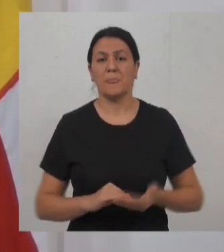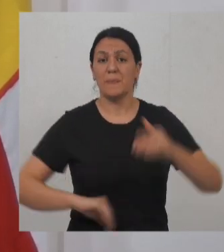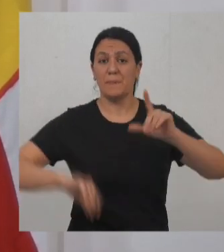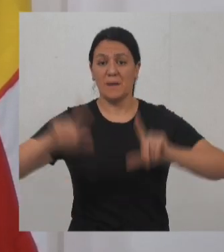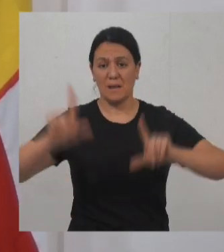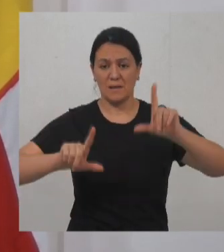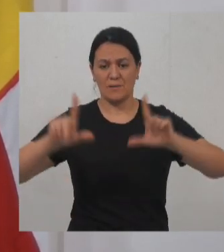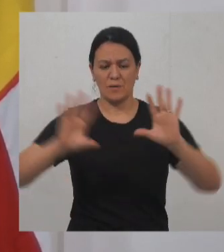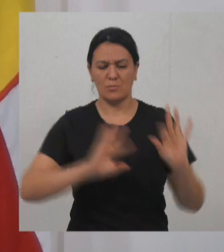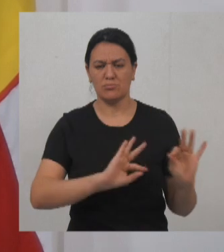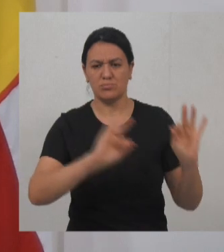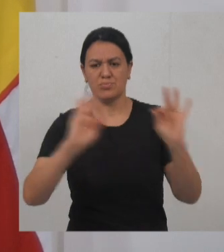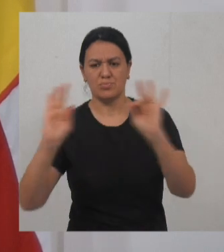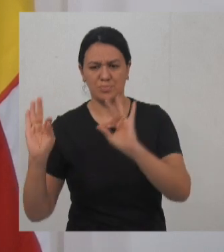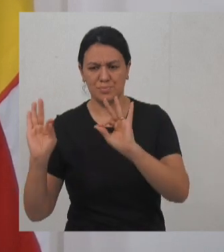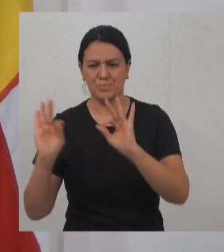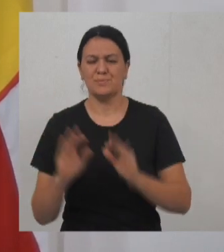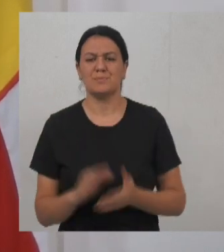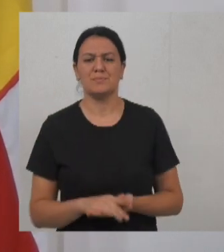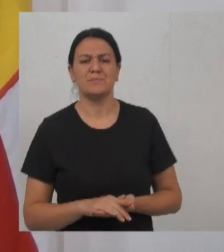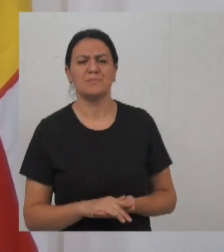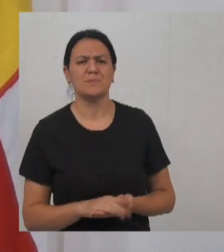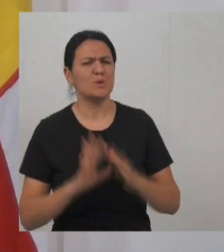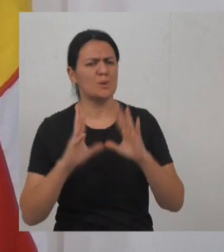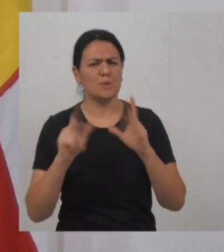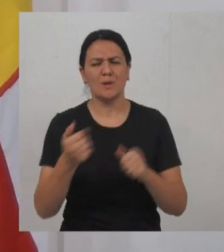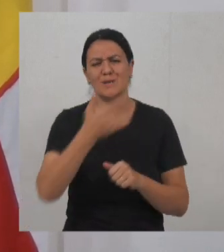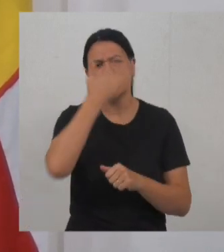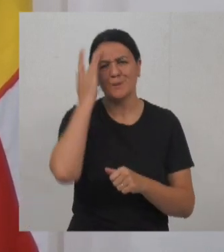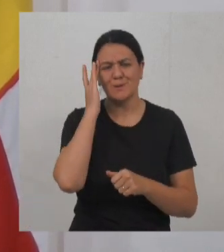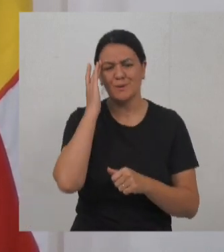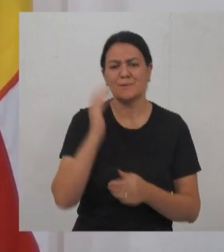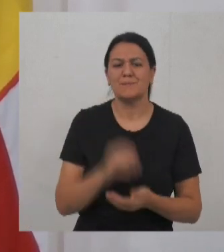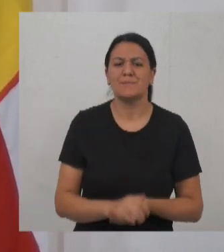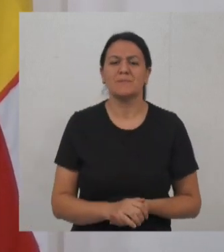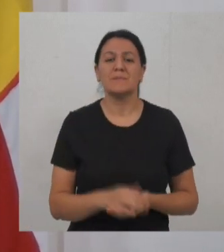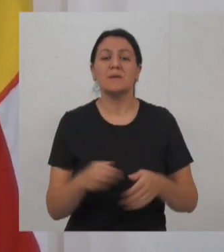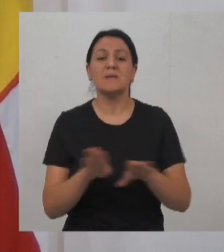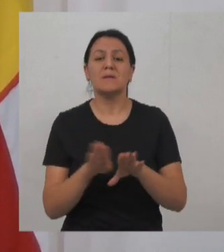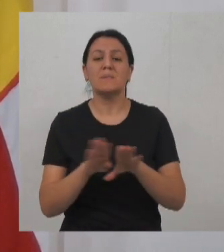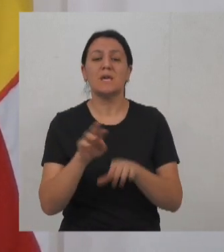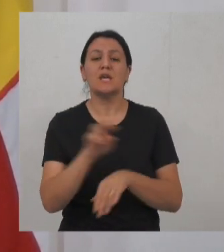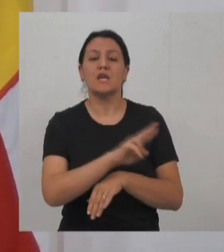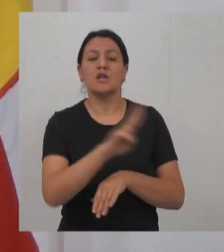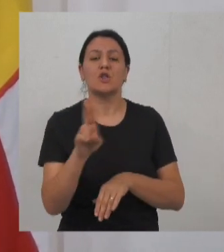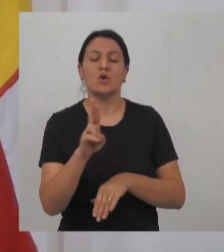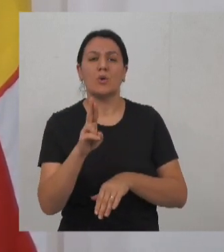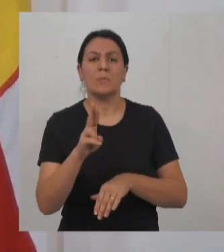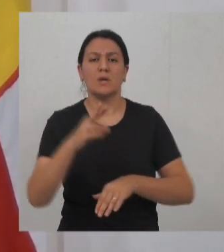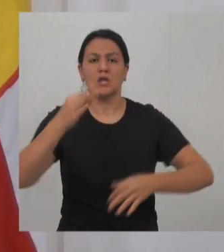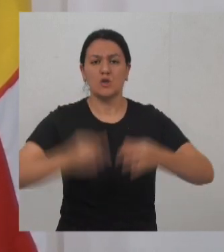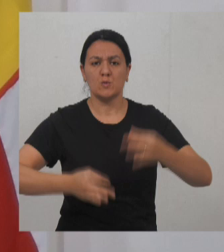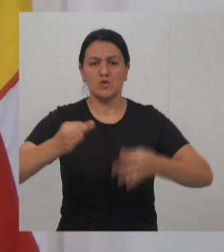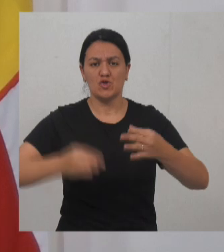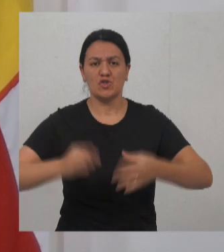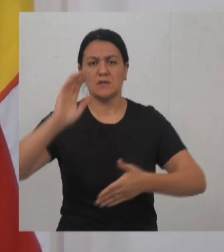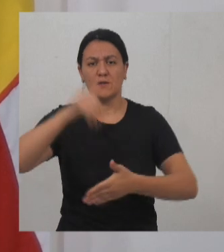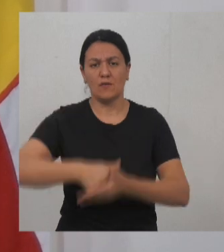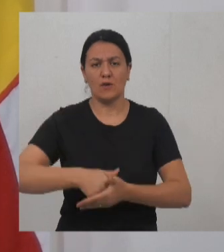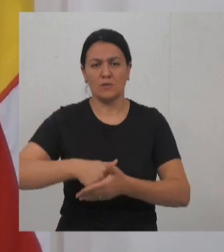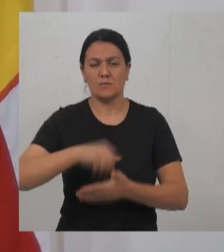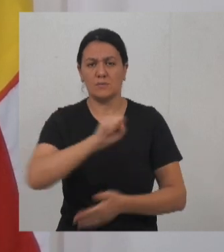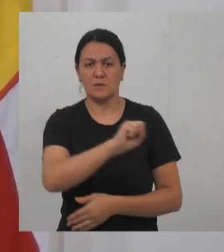TV Legislativa, né, toda a audiência, e em nome do Tribunal Regional Eleitoral de Santa Catarina,